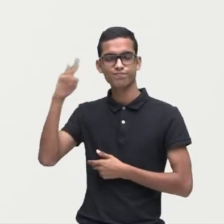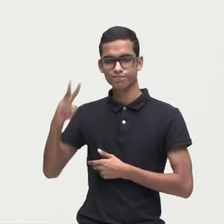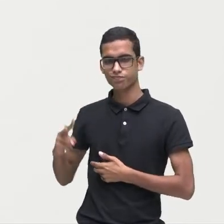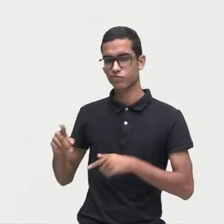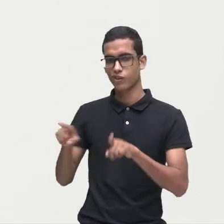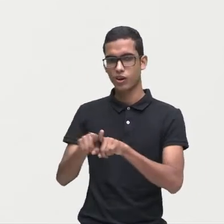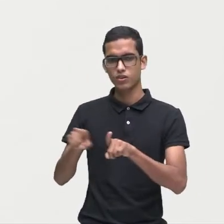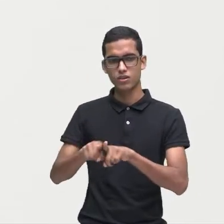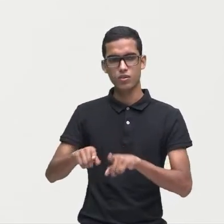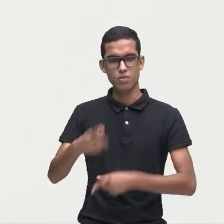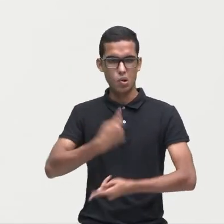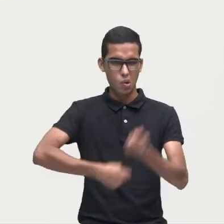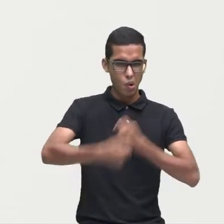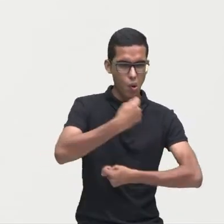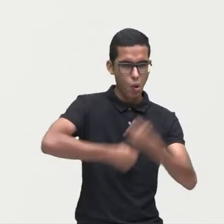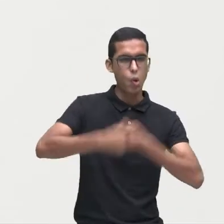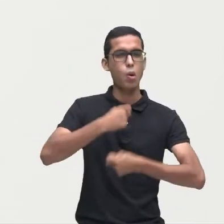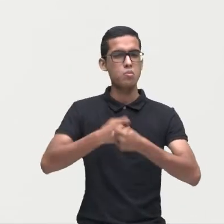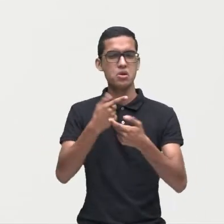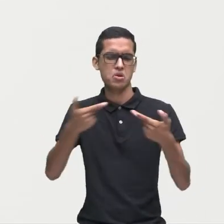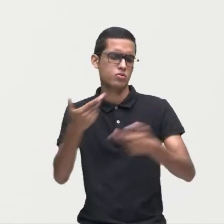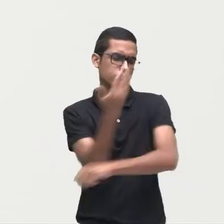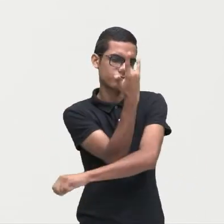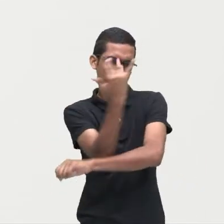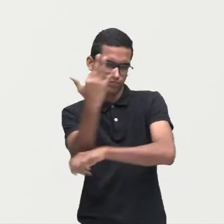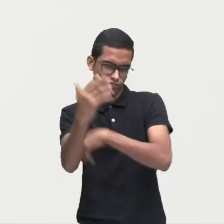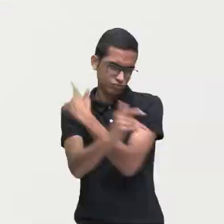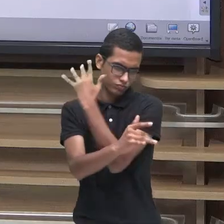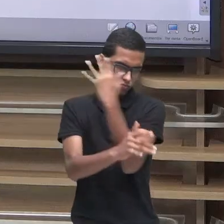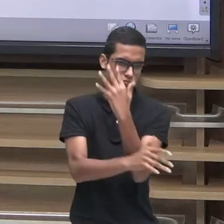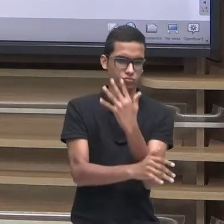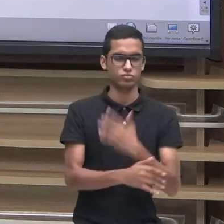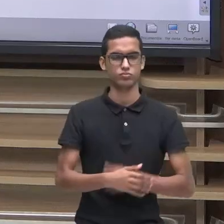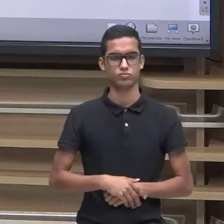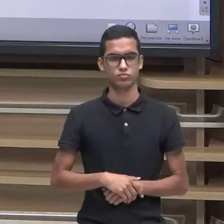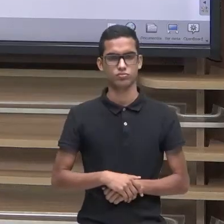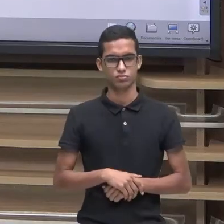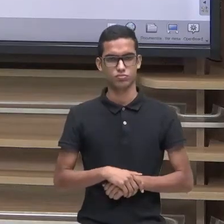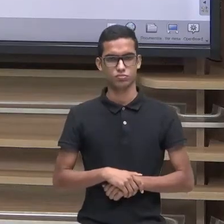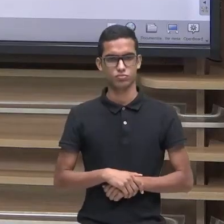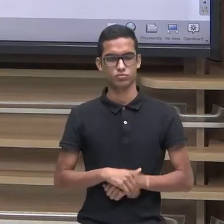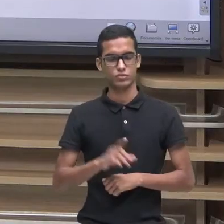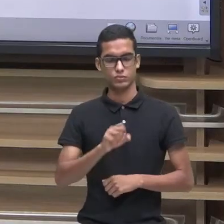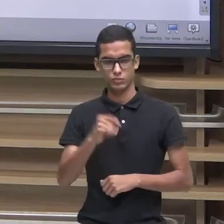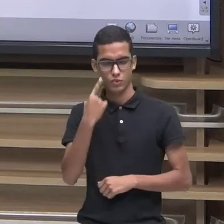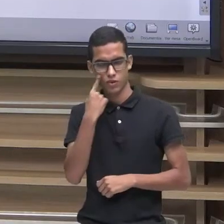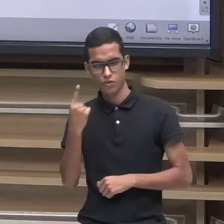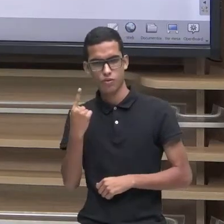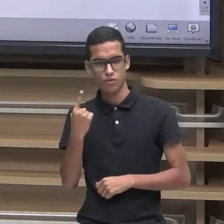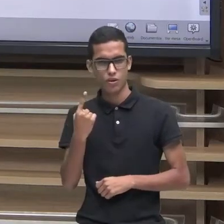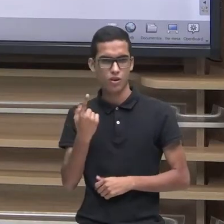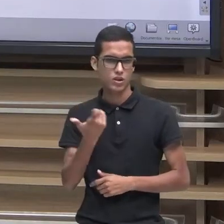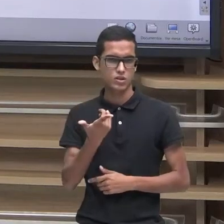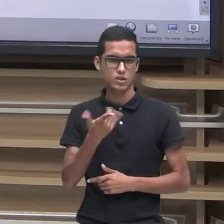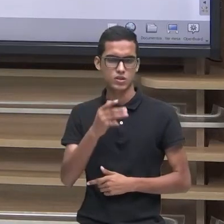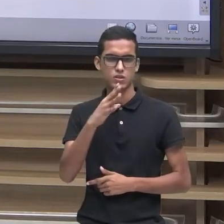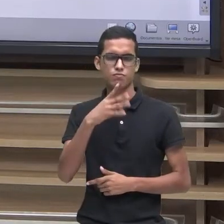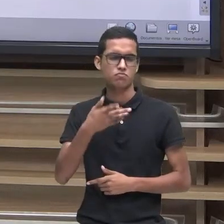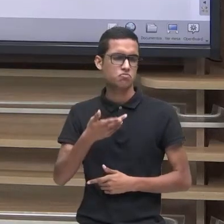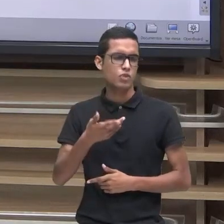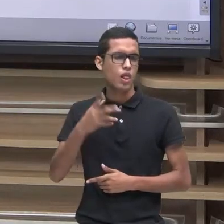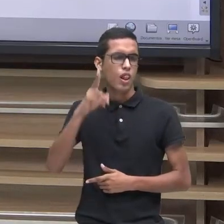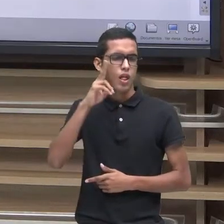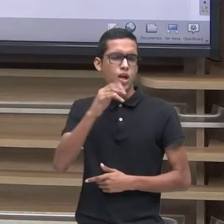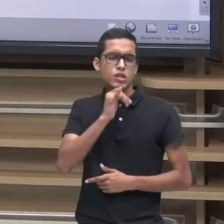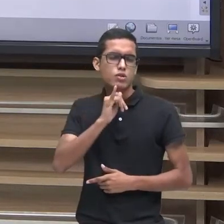No caso da região norte, nós tivemos aí um processo de ocupação que é bem recente. Se nós olharmos na história da Amazônia, por exemplo, começa